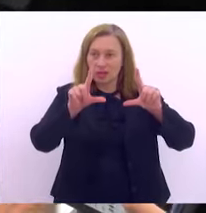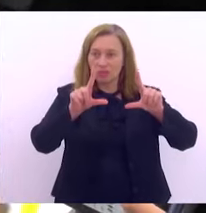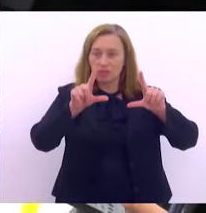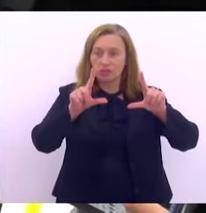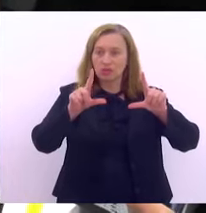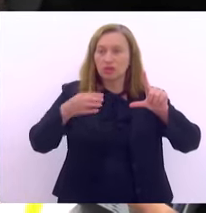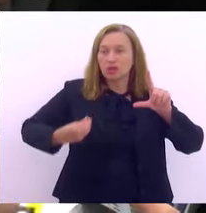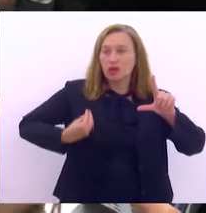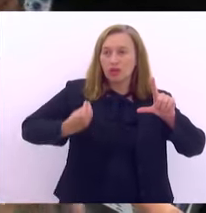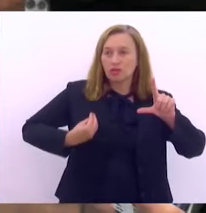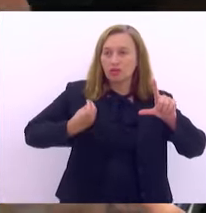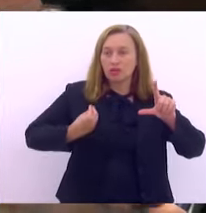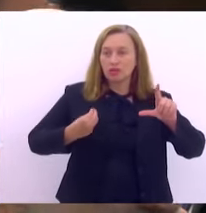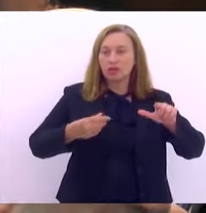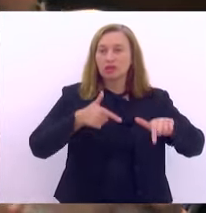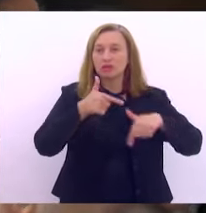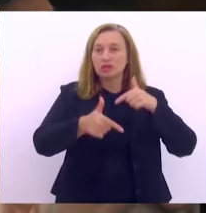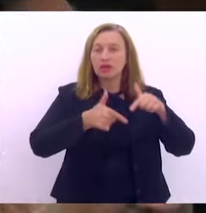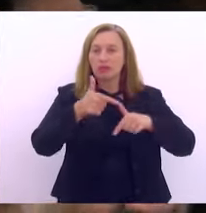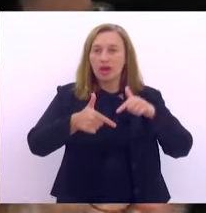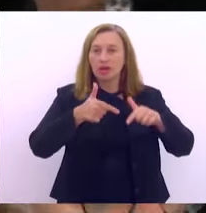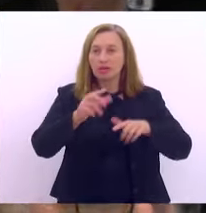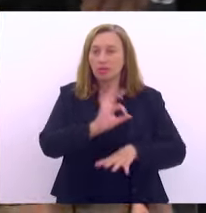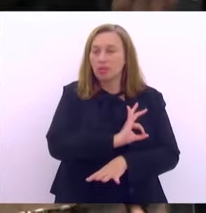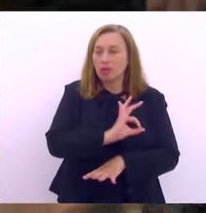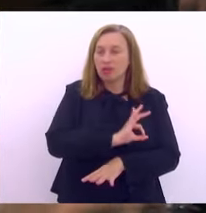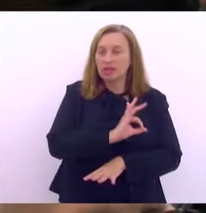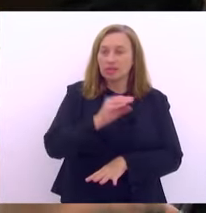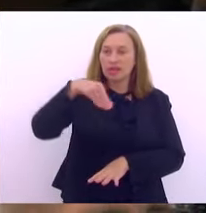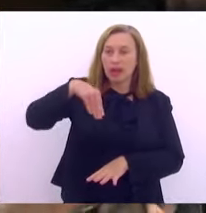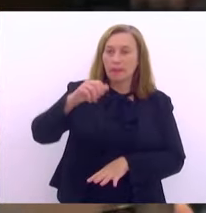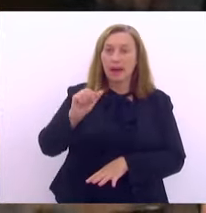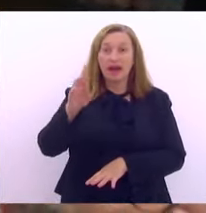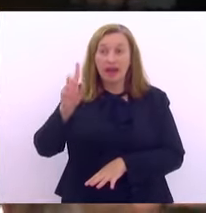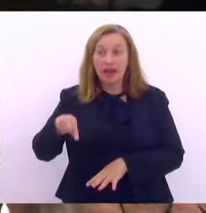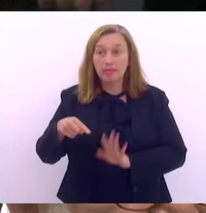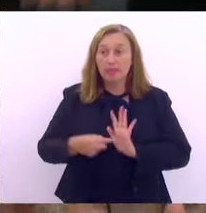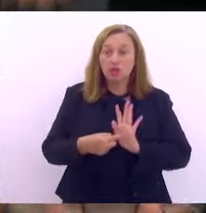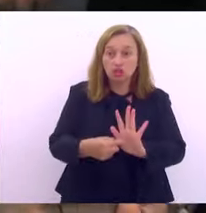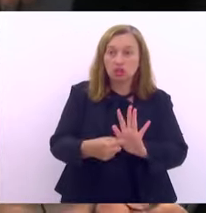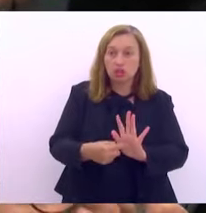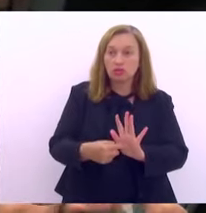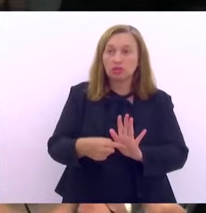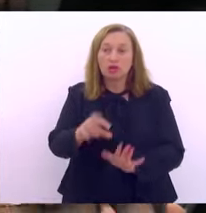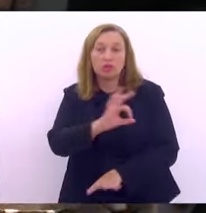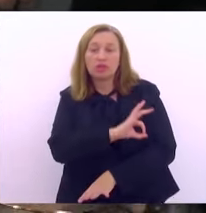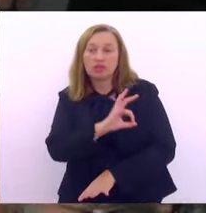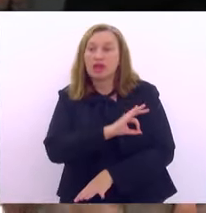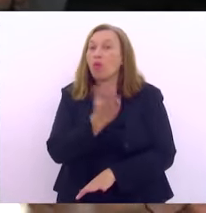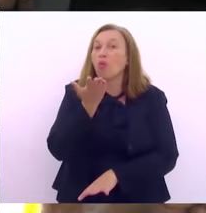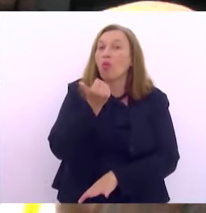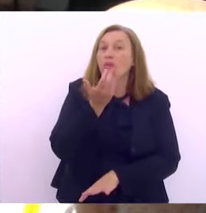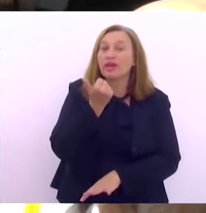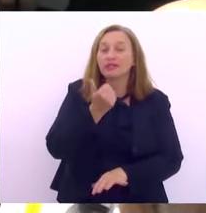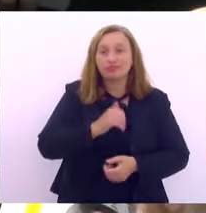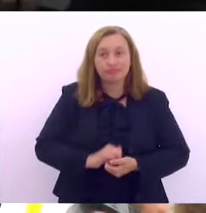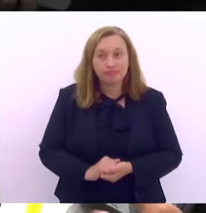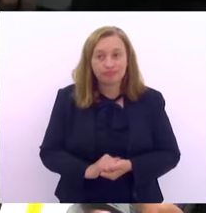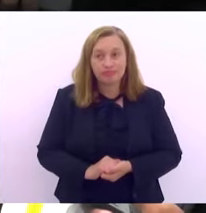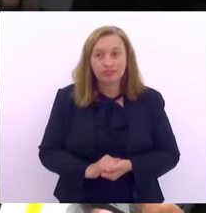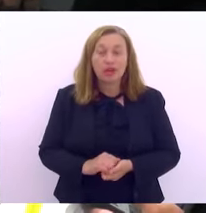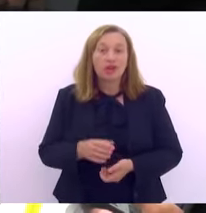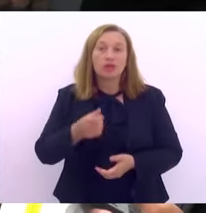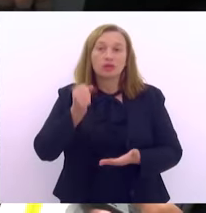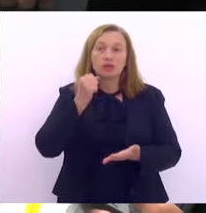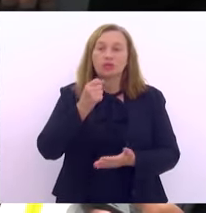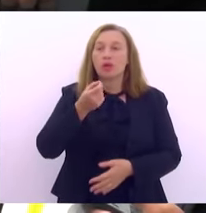vivo a operação na Maré, e ainda passando os policiais lanchando, comendo, numa